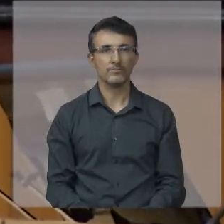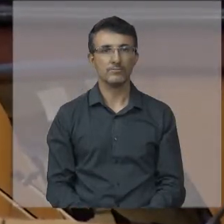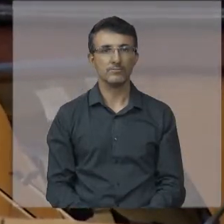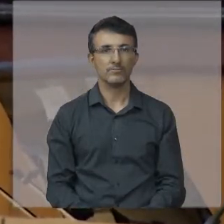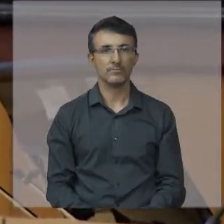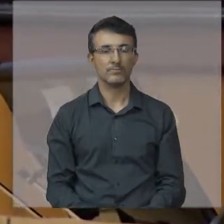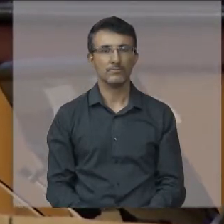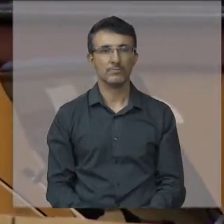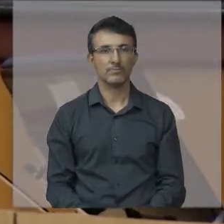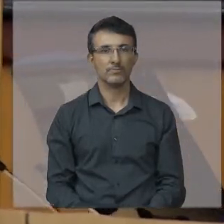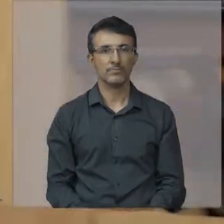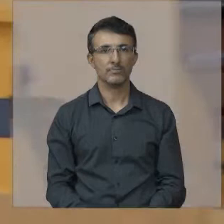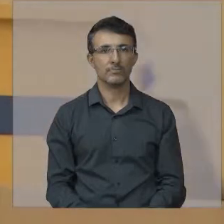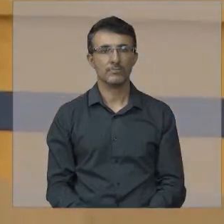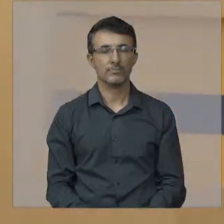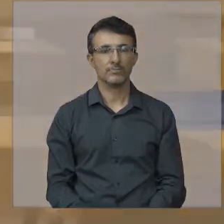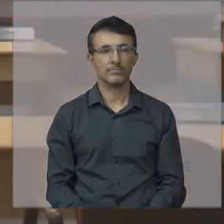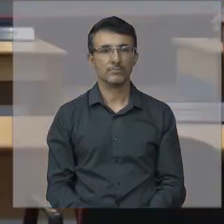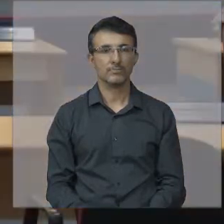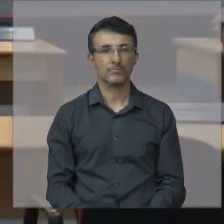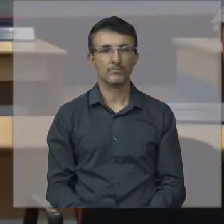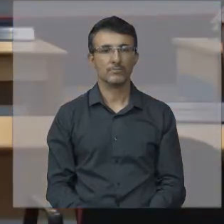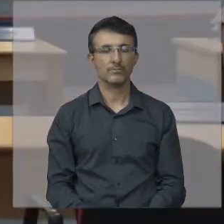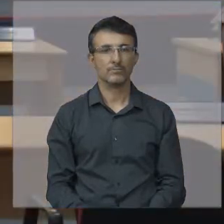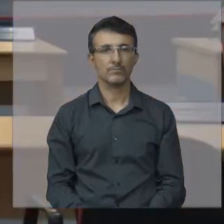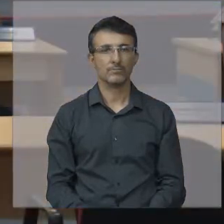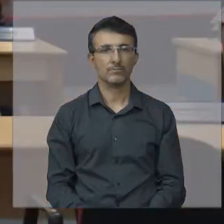Se não botar um X aqui, é branco,